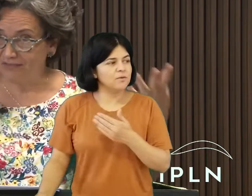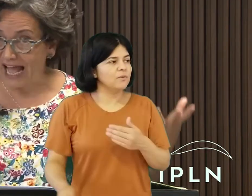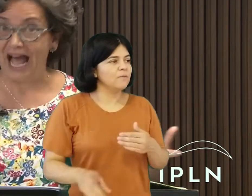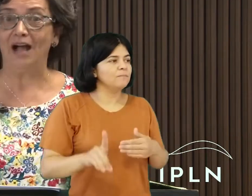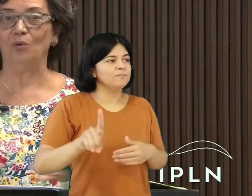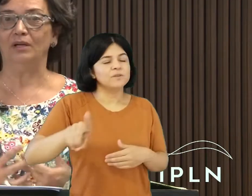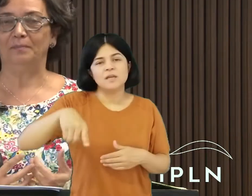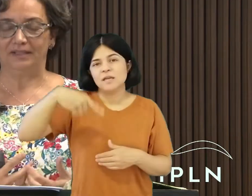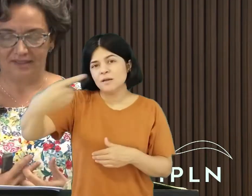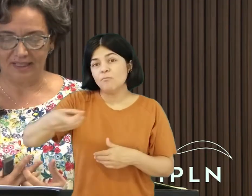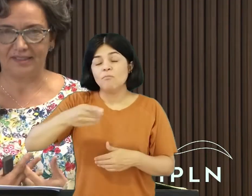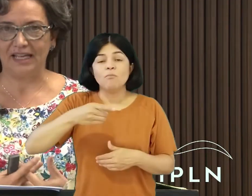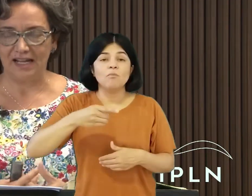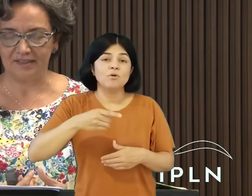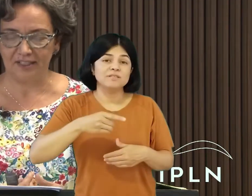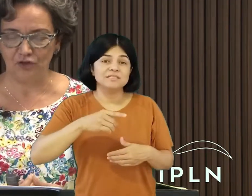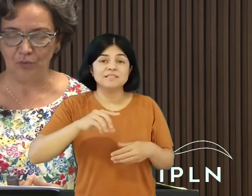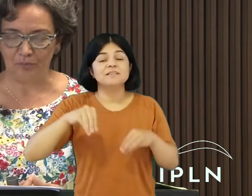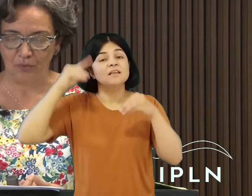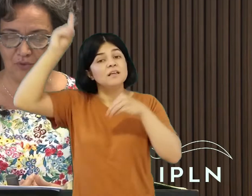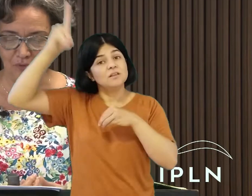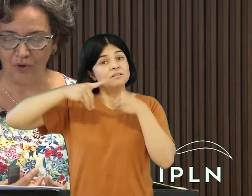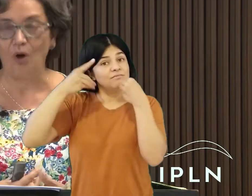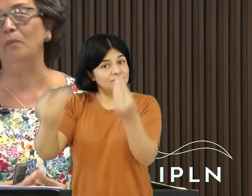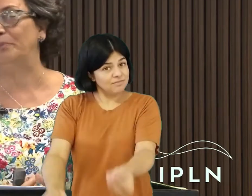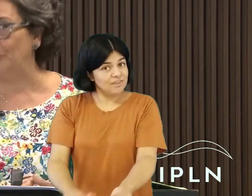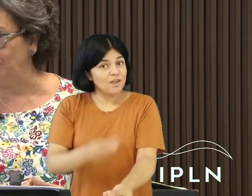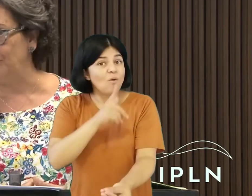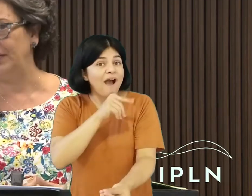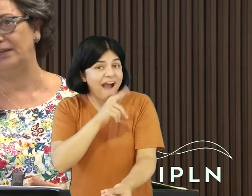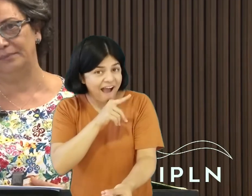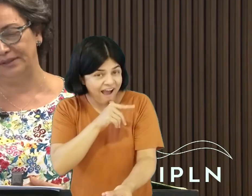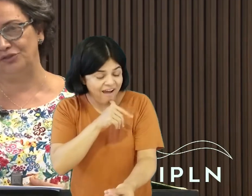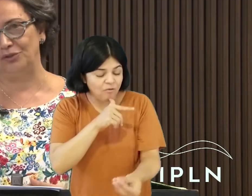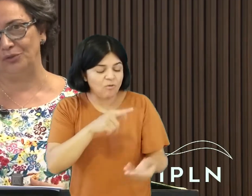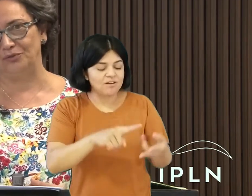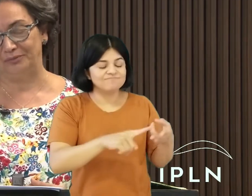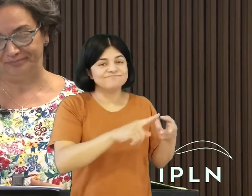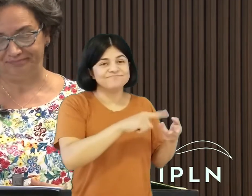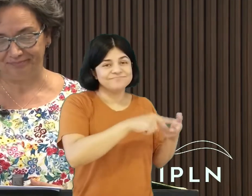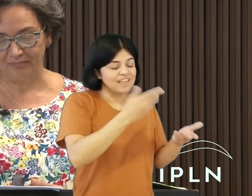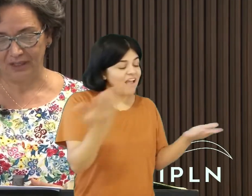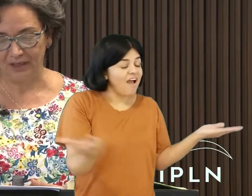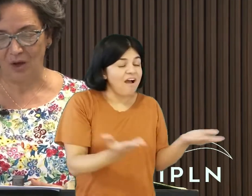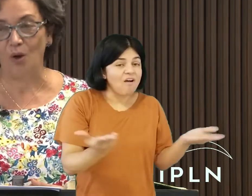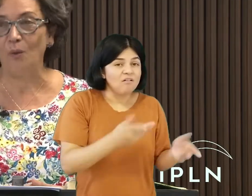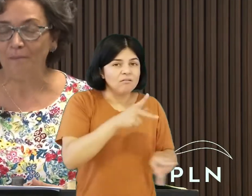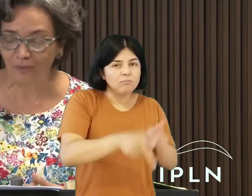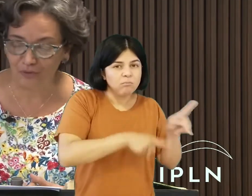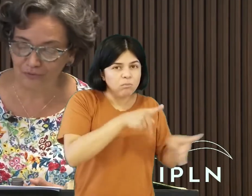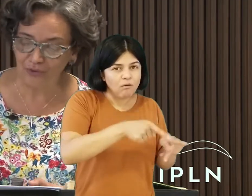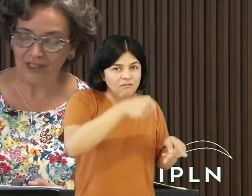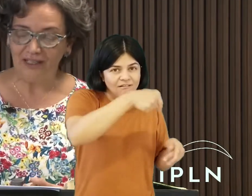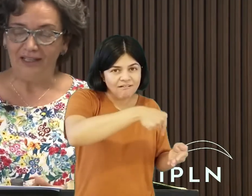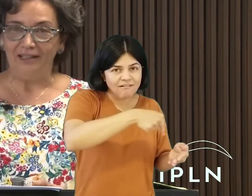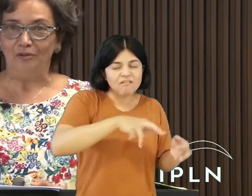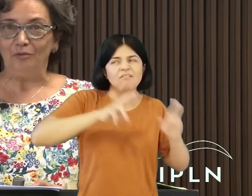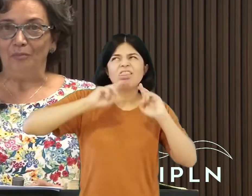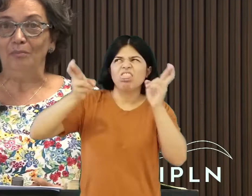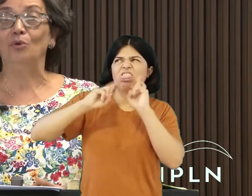depois da água para saciar a sede do povo, ó, o povo reclamando de novo. Ó, o povo